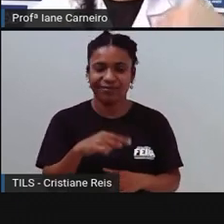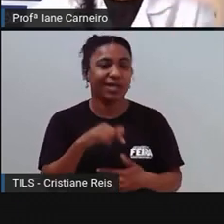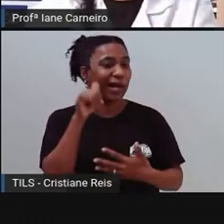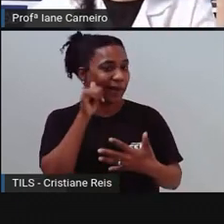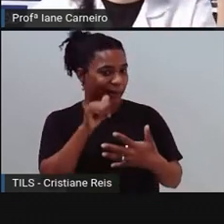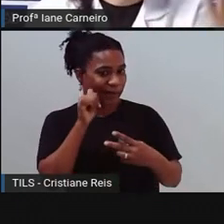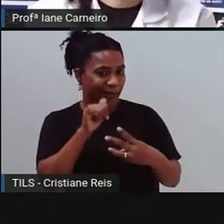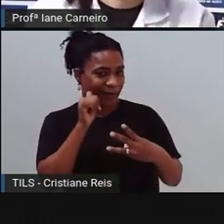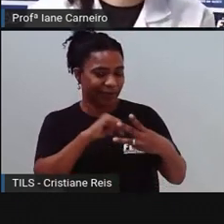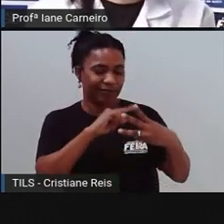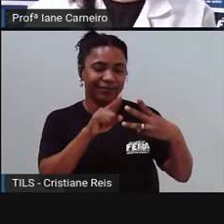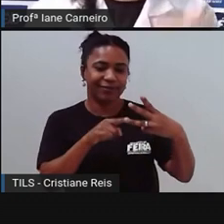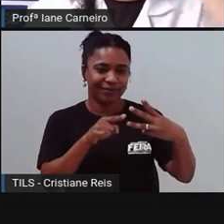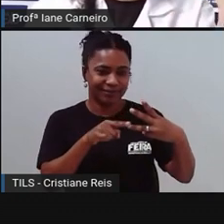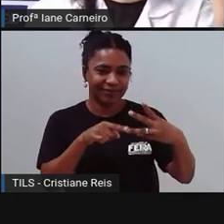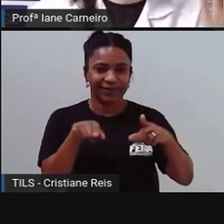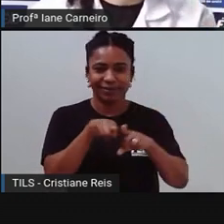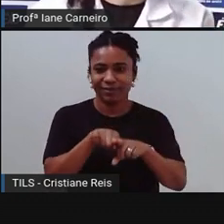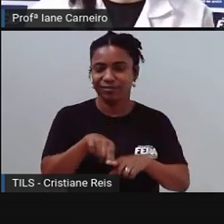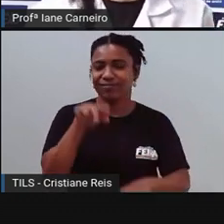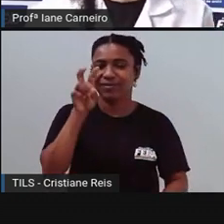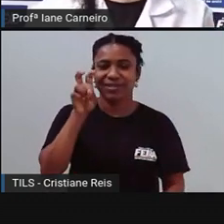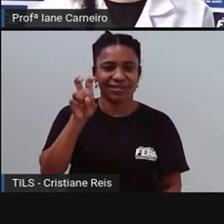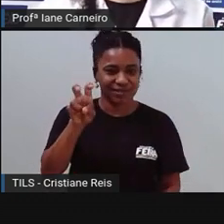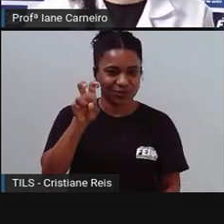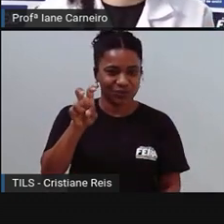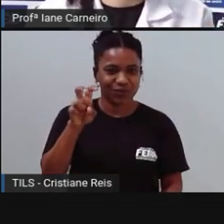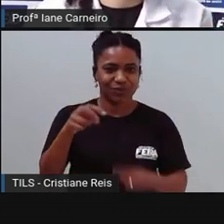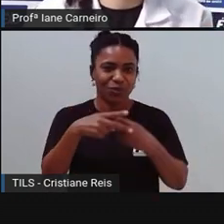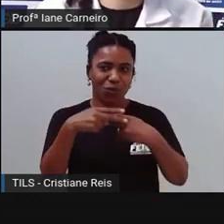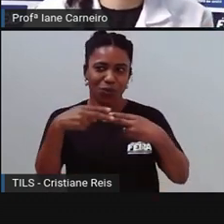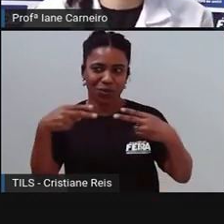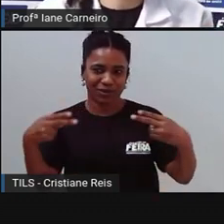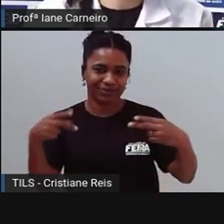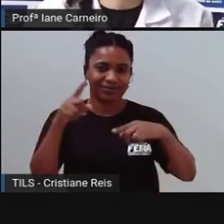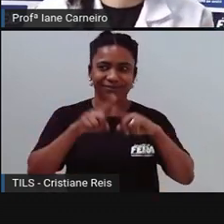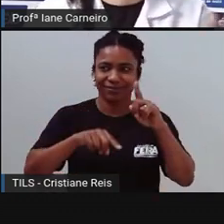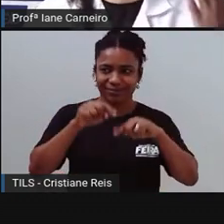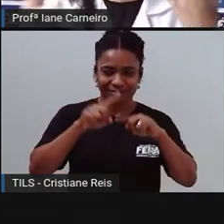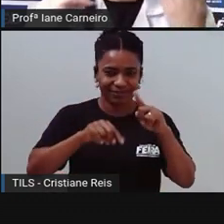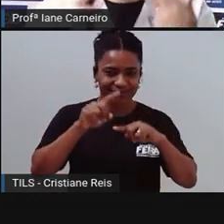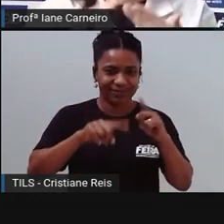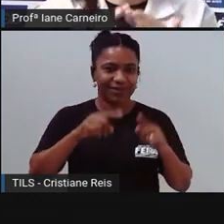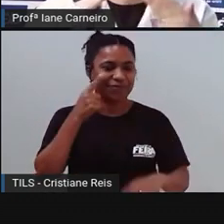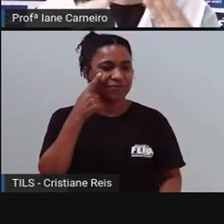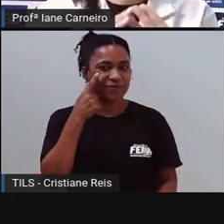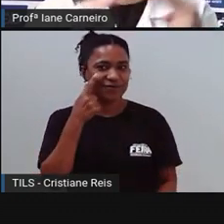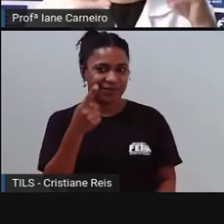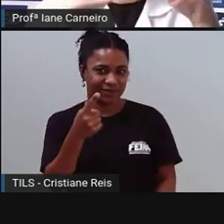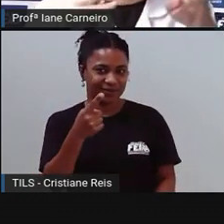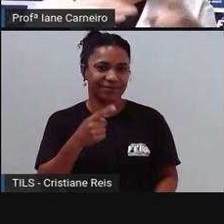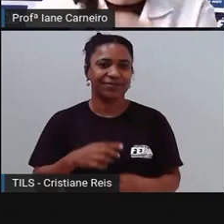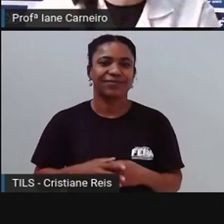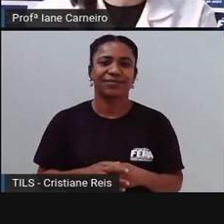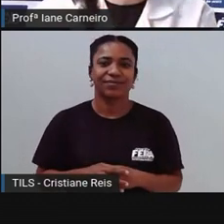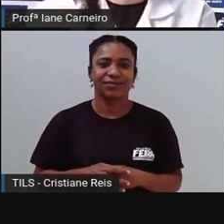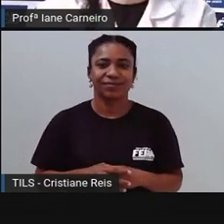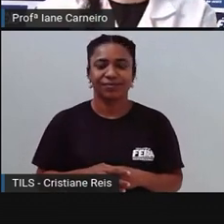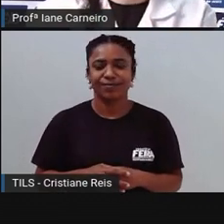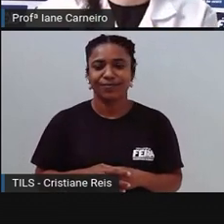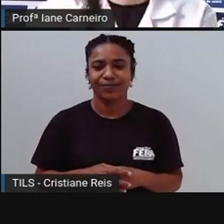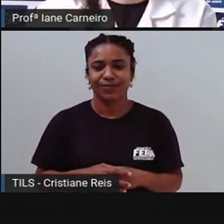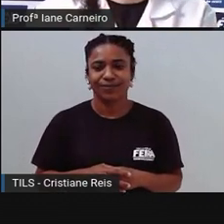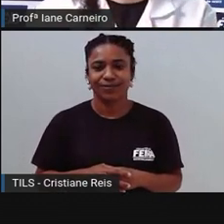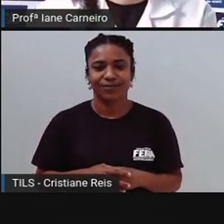menininha também produziu mais cinco materiais. Então, olha o tanto de lixo que eles três produziram só